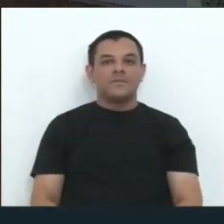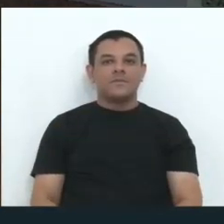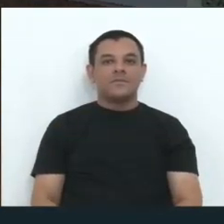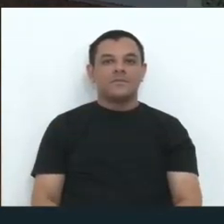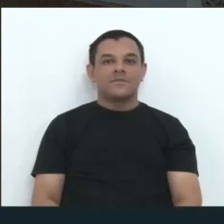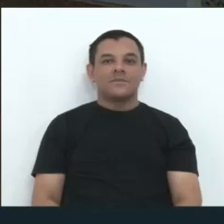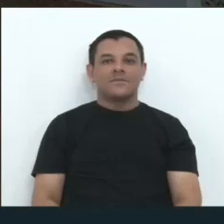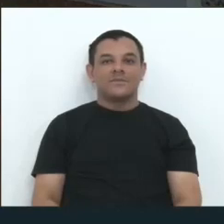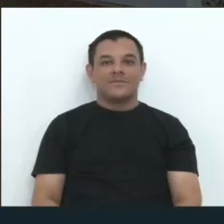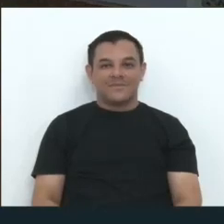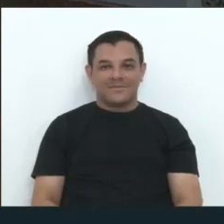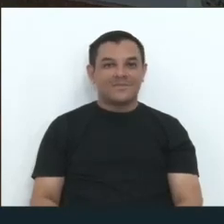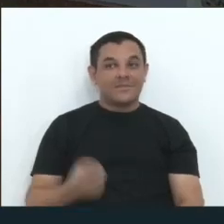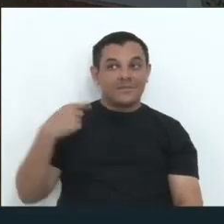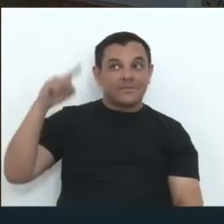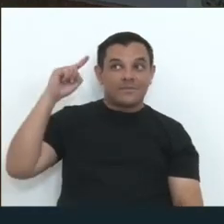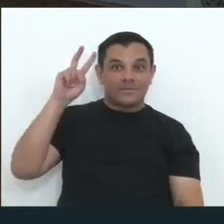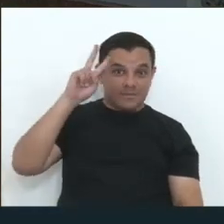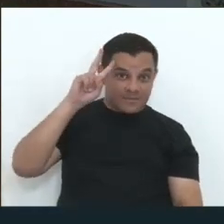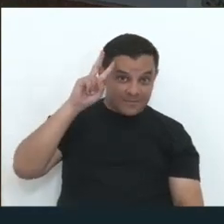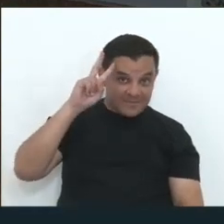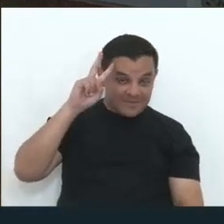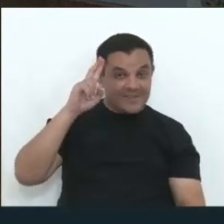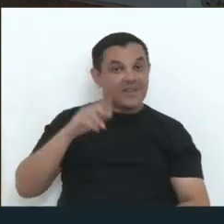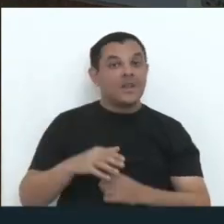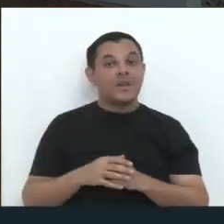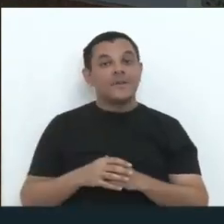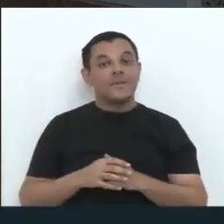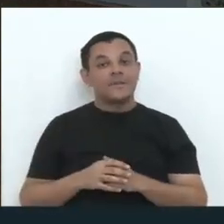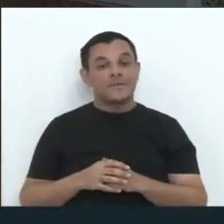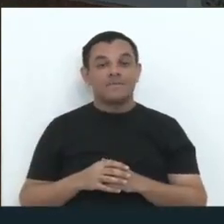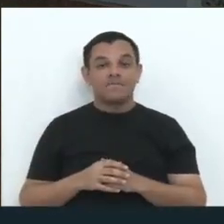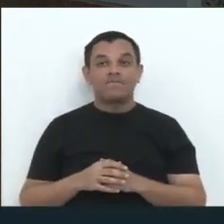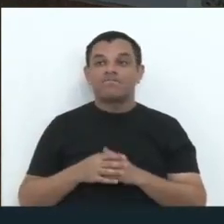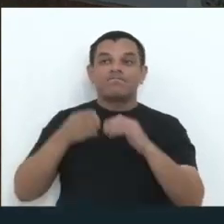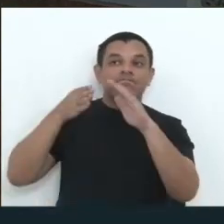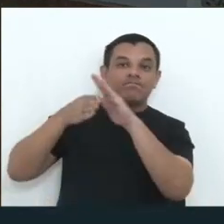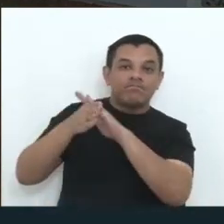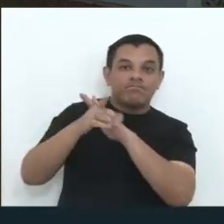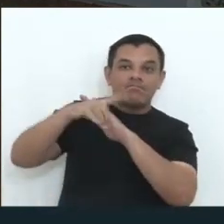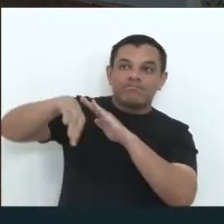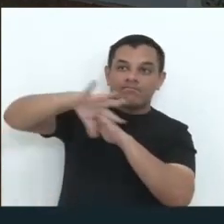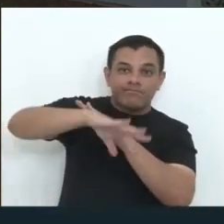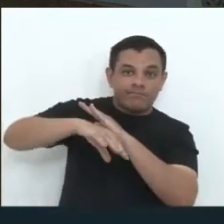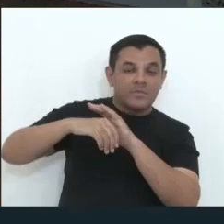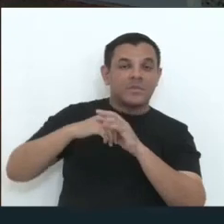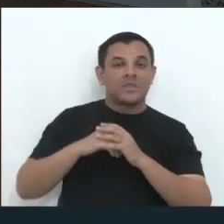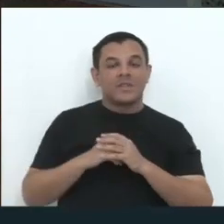Na última segunda-feira, ao entrar nesse plenário,